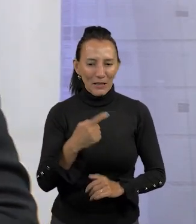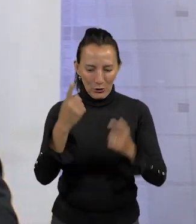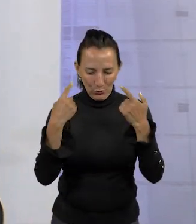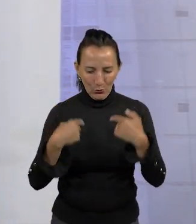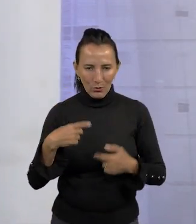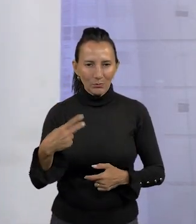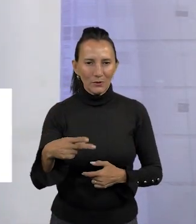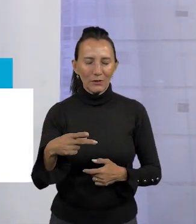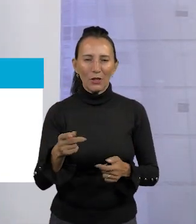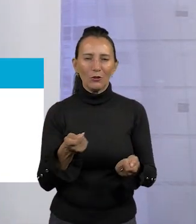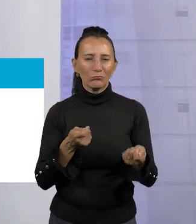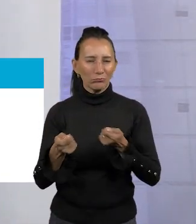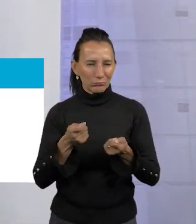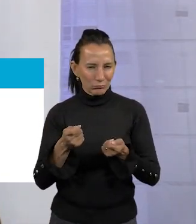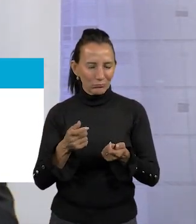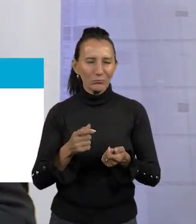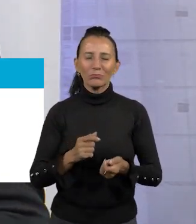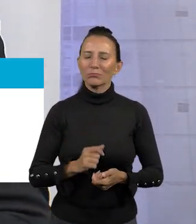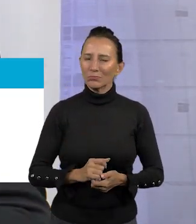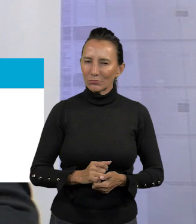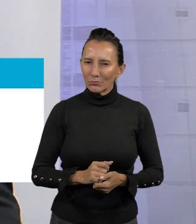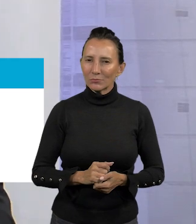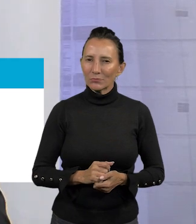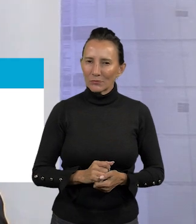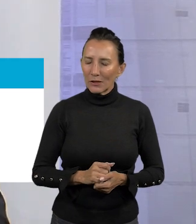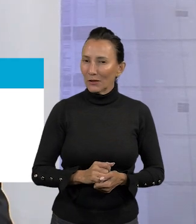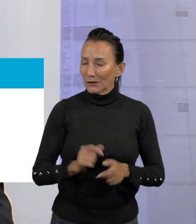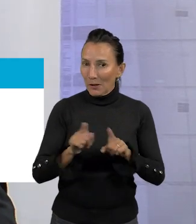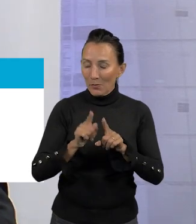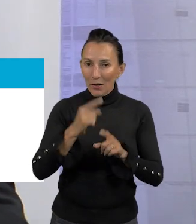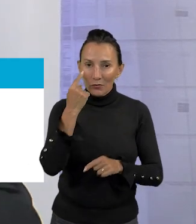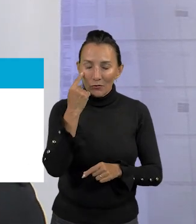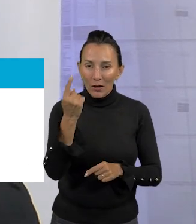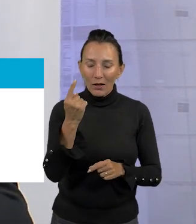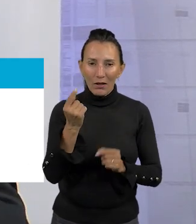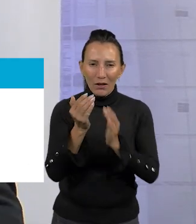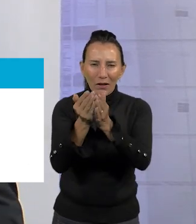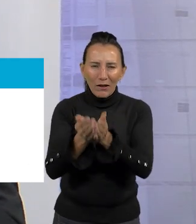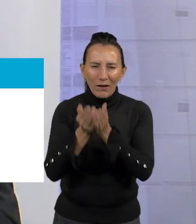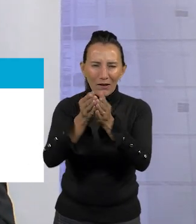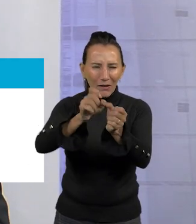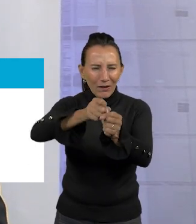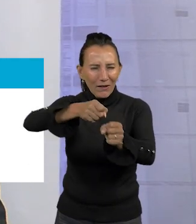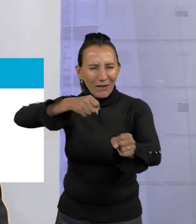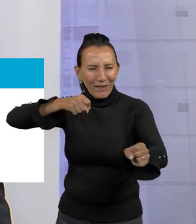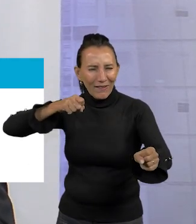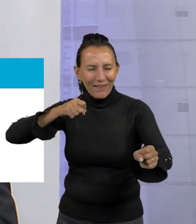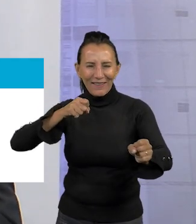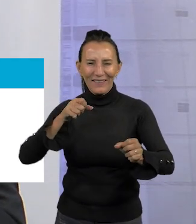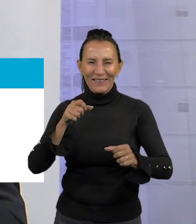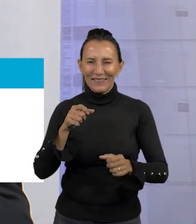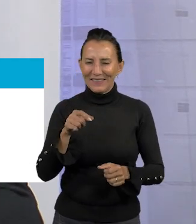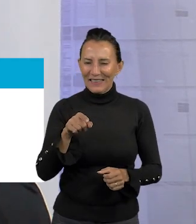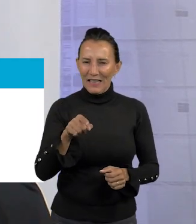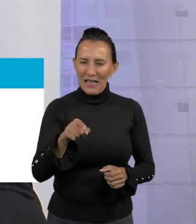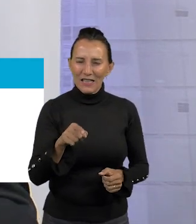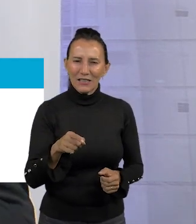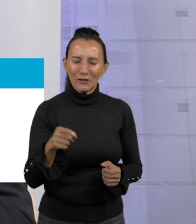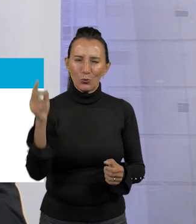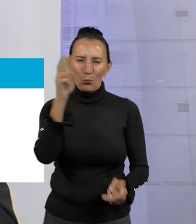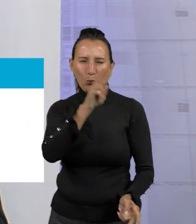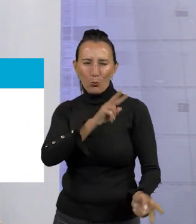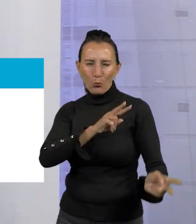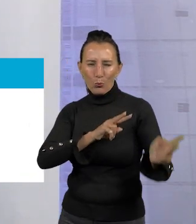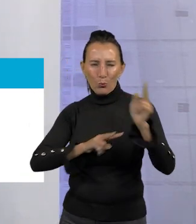diz assim vede também as Naus que sendo tão grandes levados de impetuosos